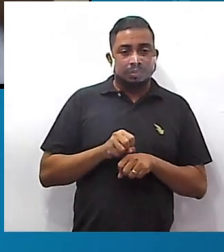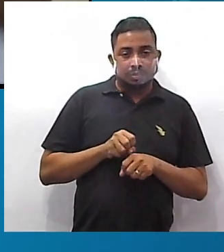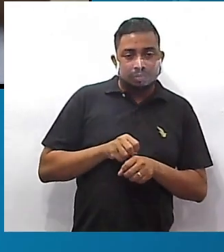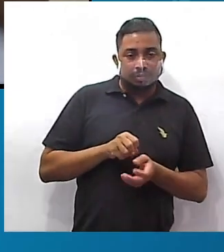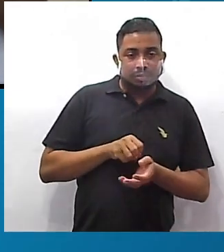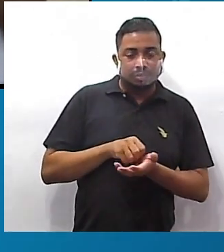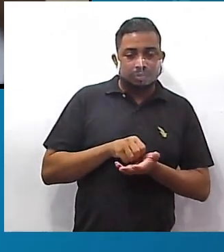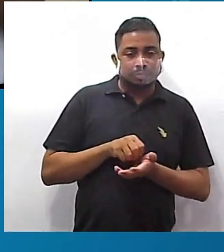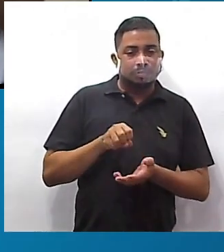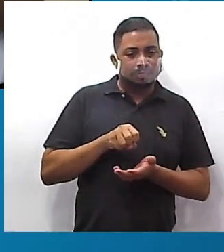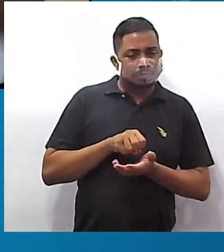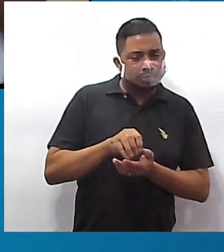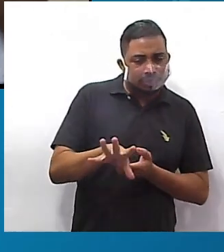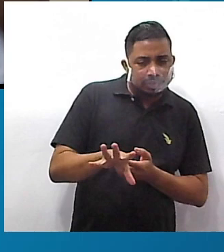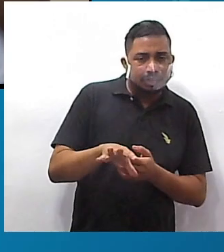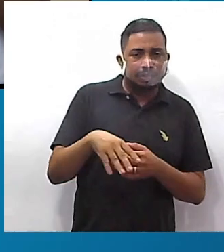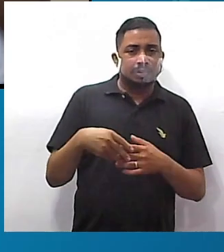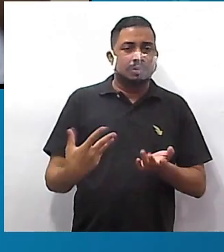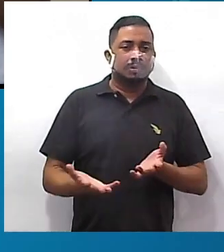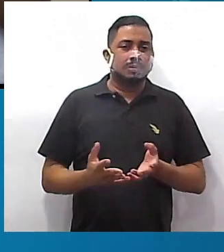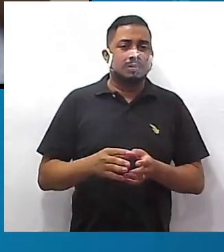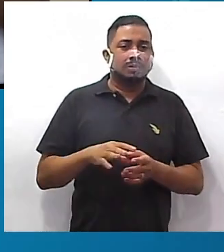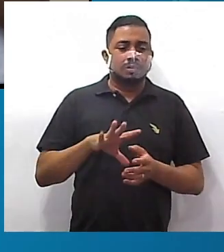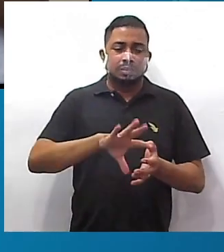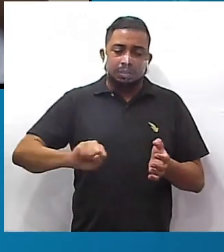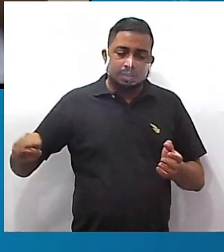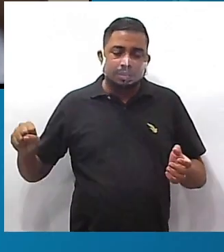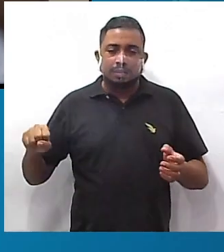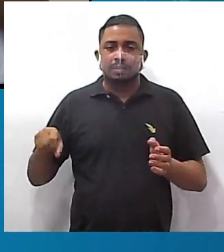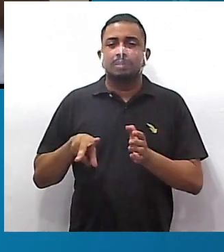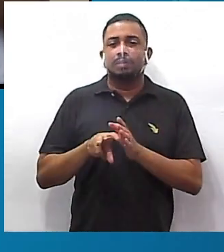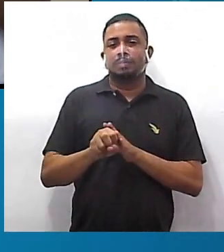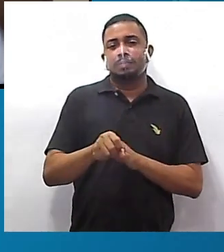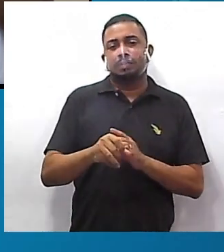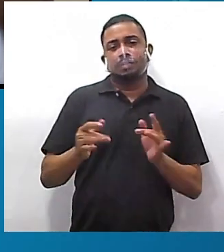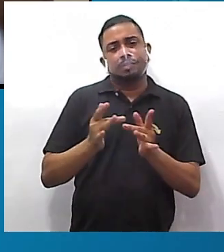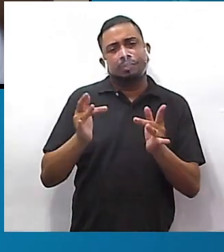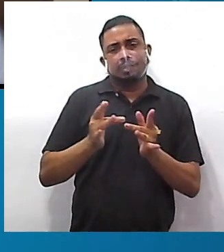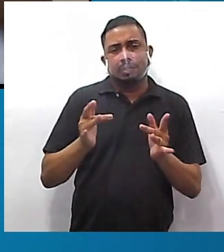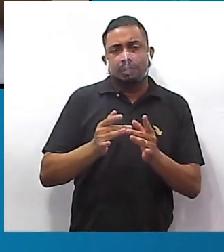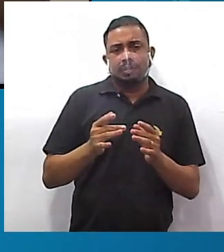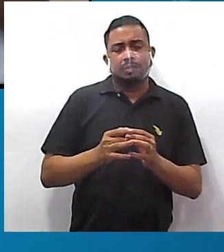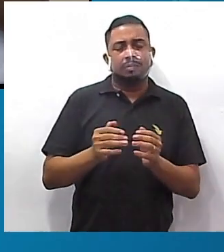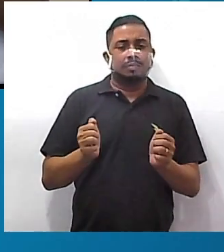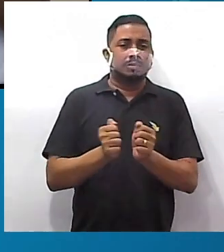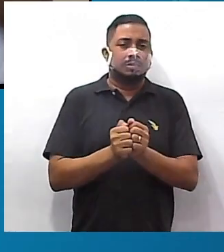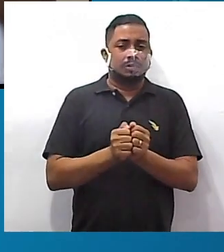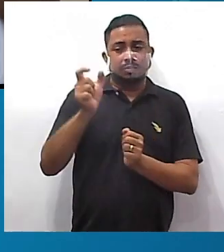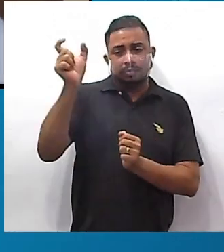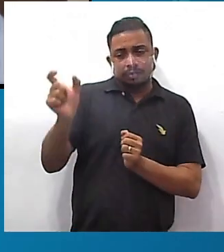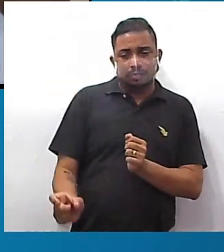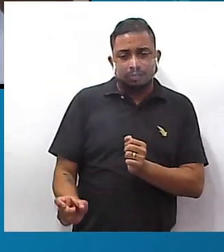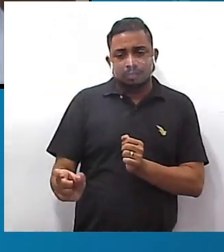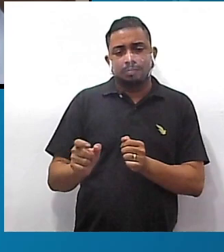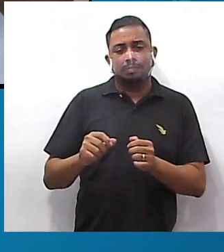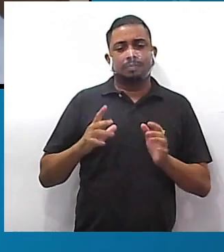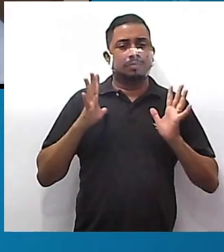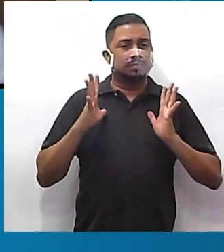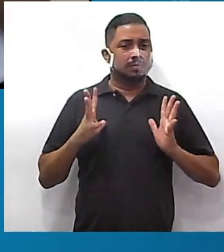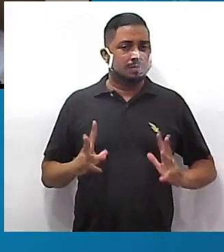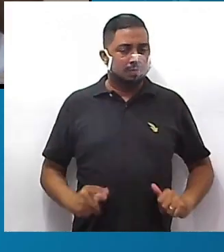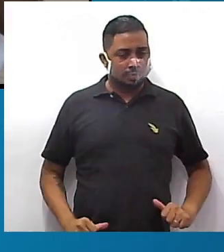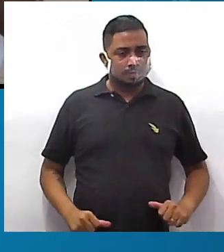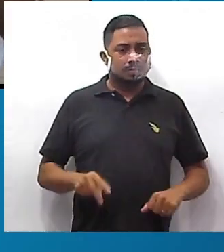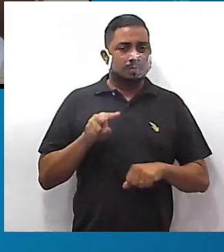ou retirar esse vírus de um contato mais próximo do indivíduo, né? Limpeza e